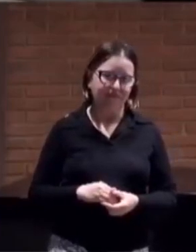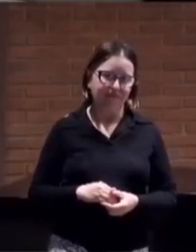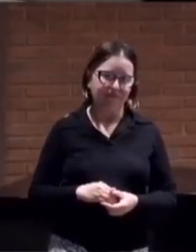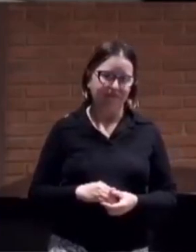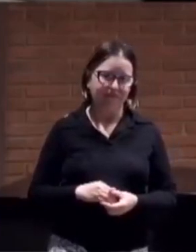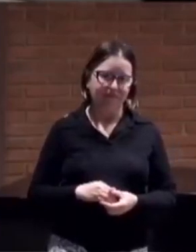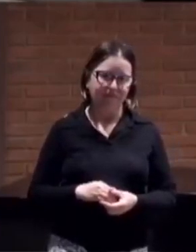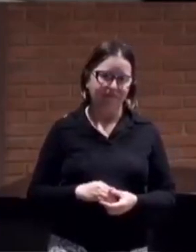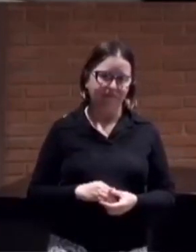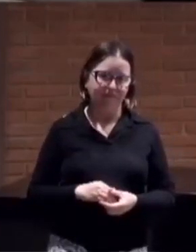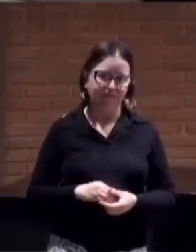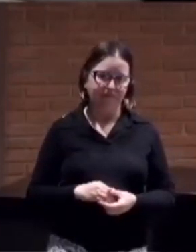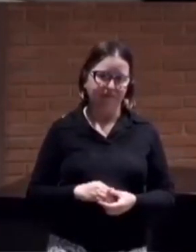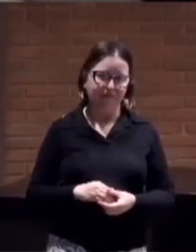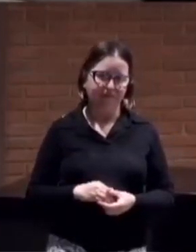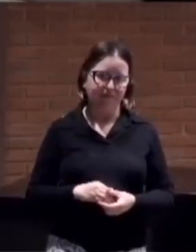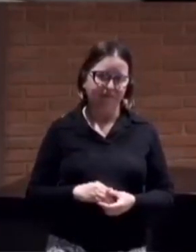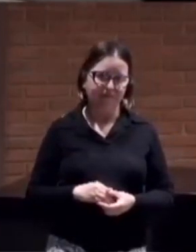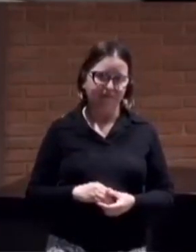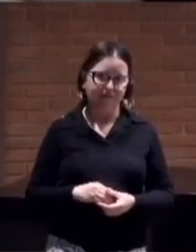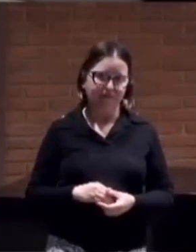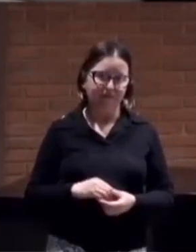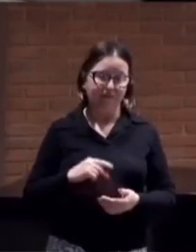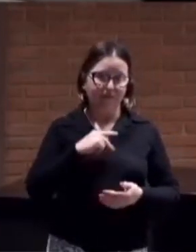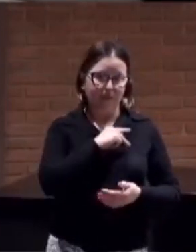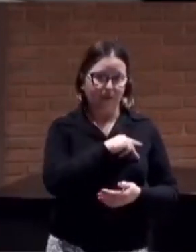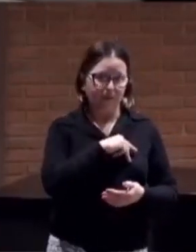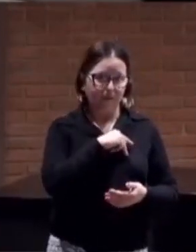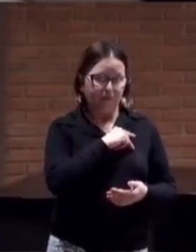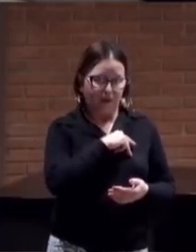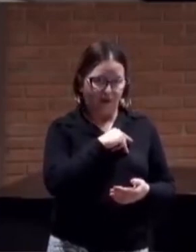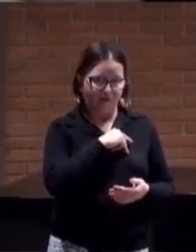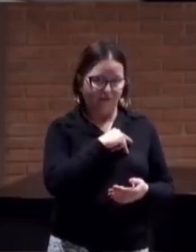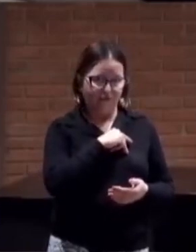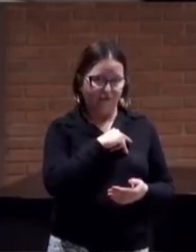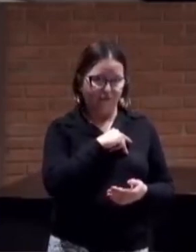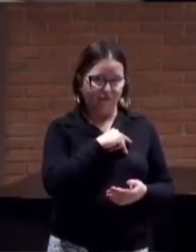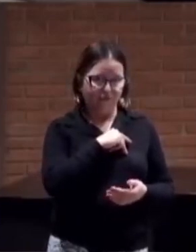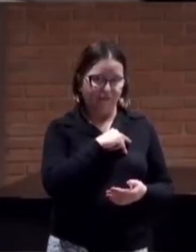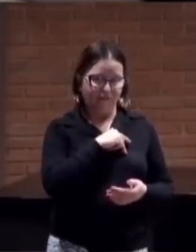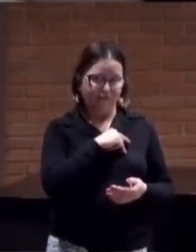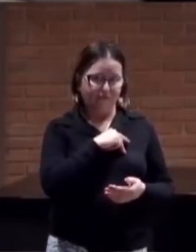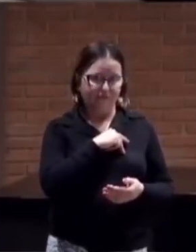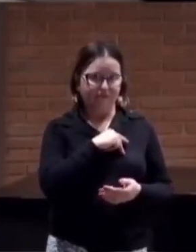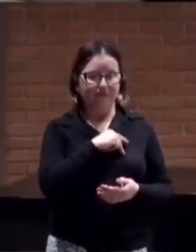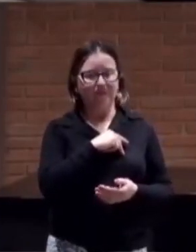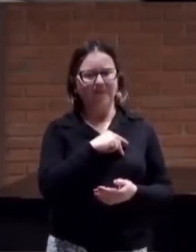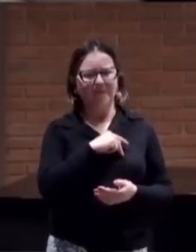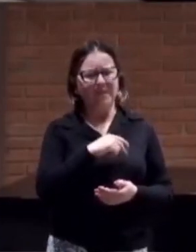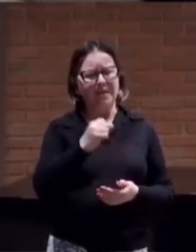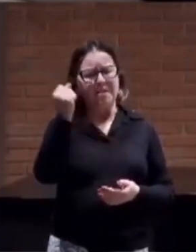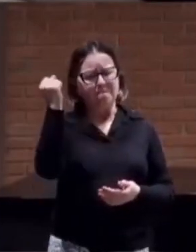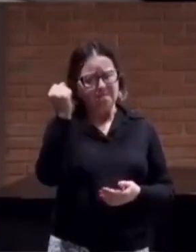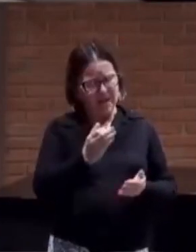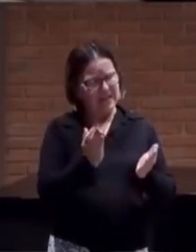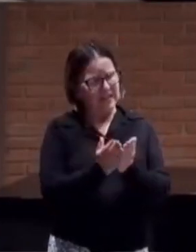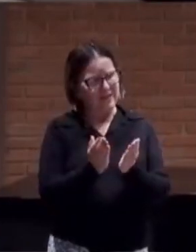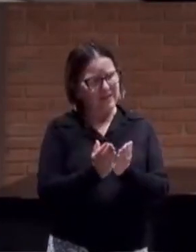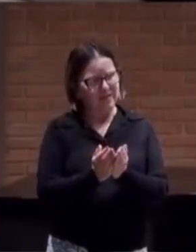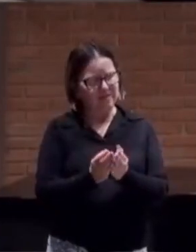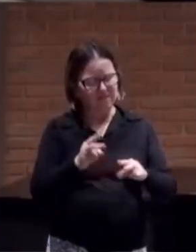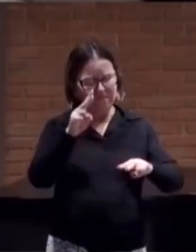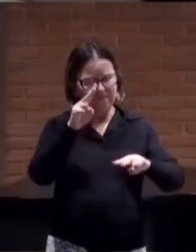Ele foi um instrumento de matar cristãos, de prender, de